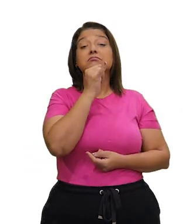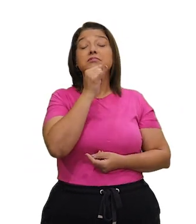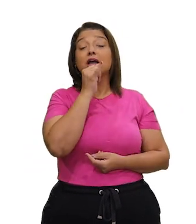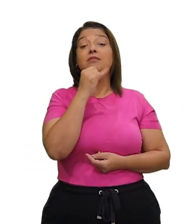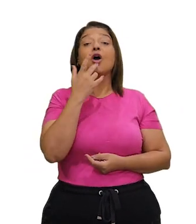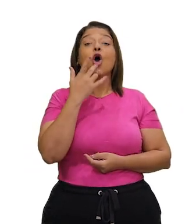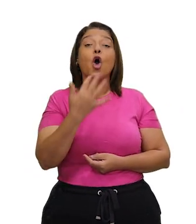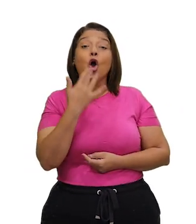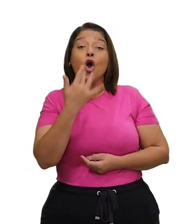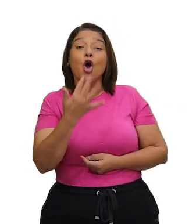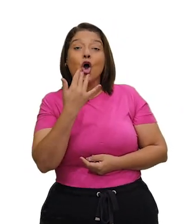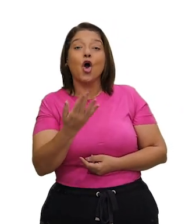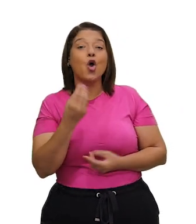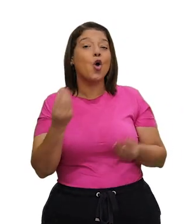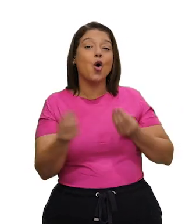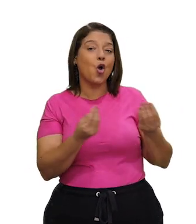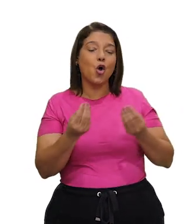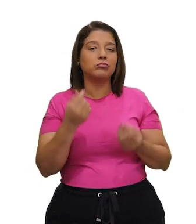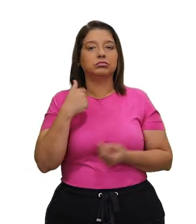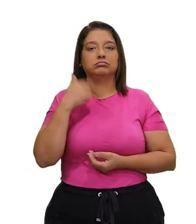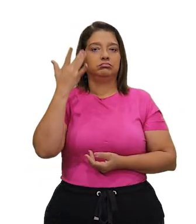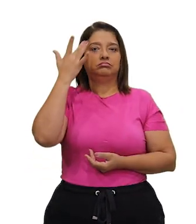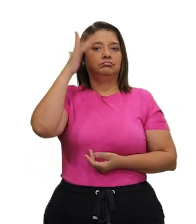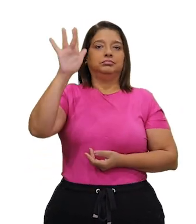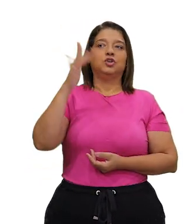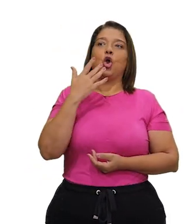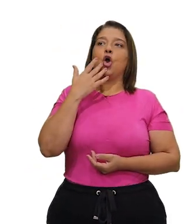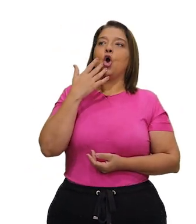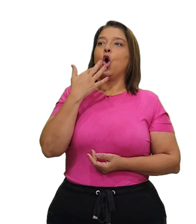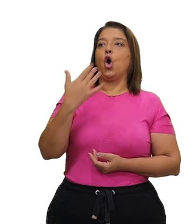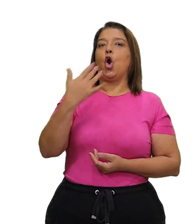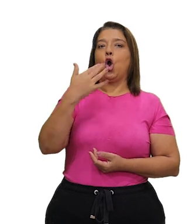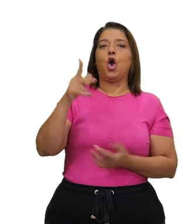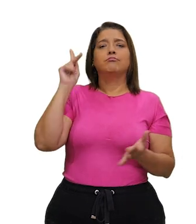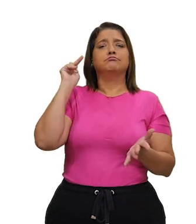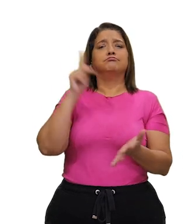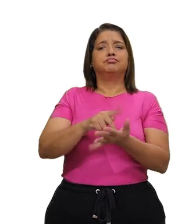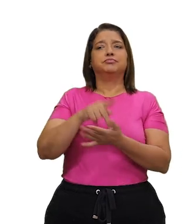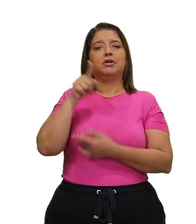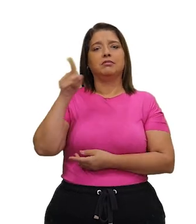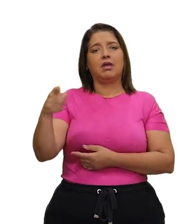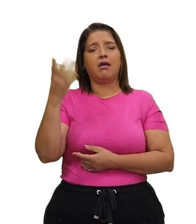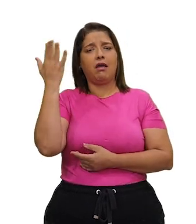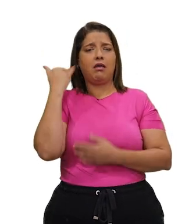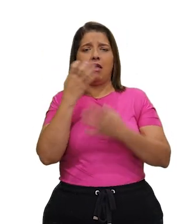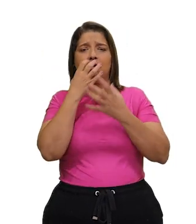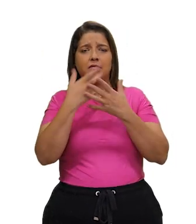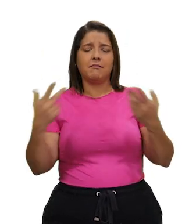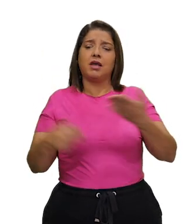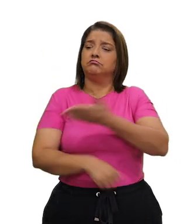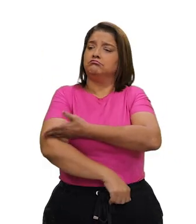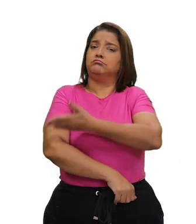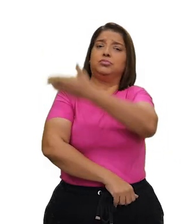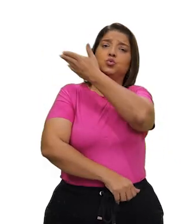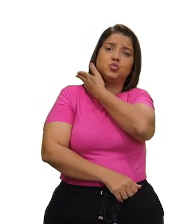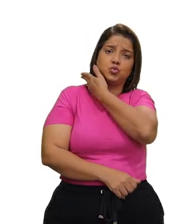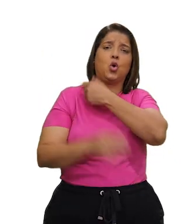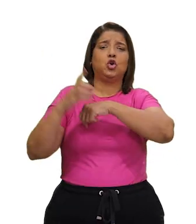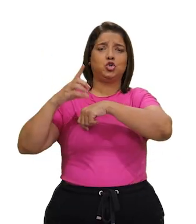eh a gente não sabe a coloração de dos animais pré-históricos enfatizando os dinossauros por